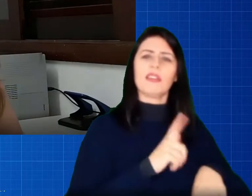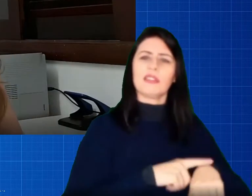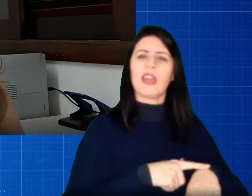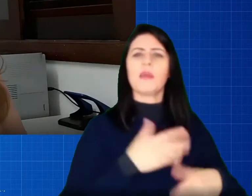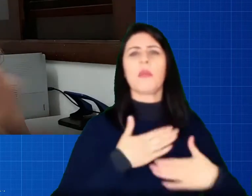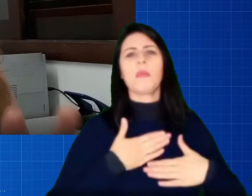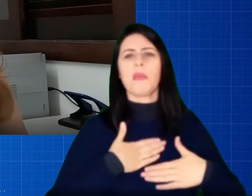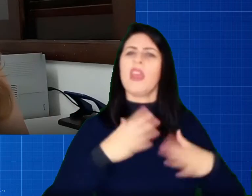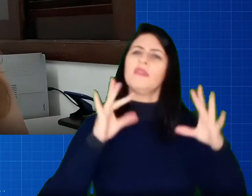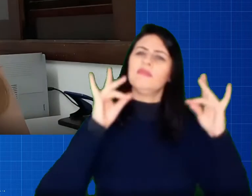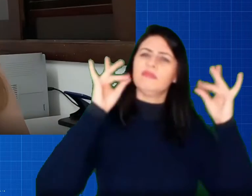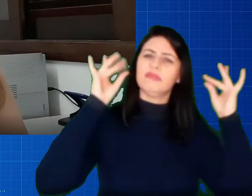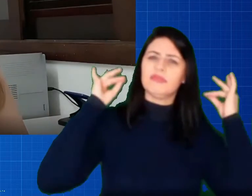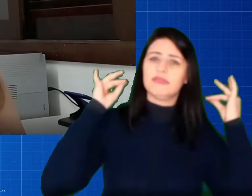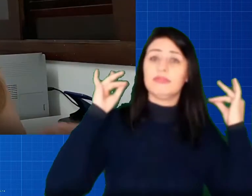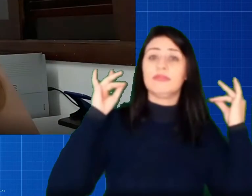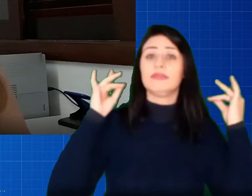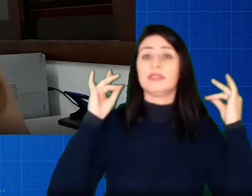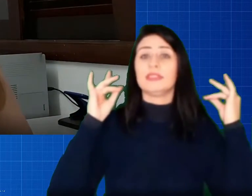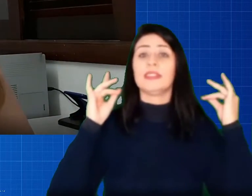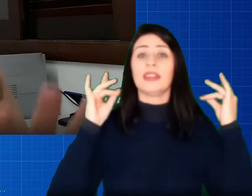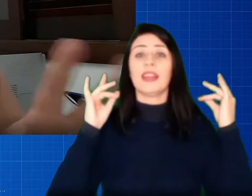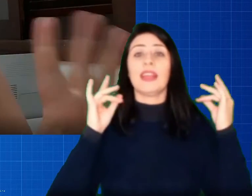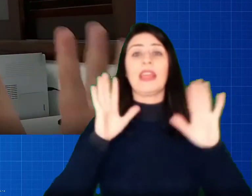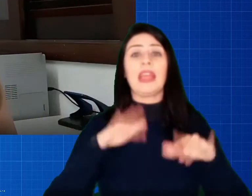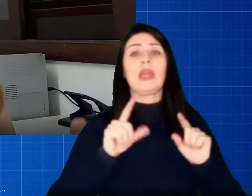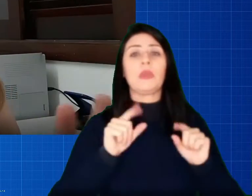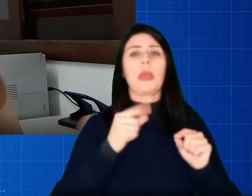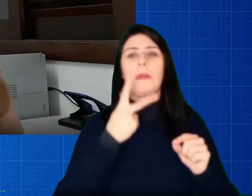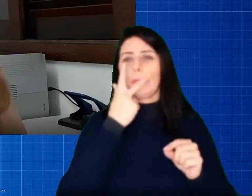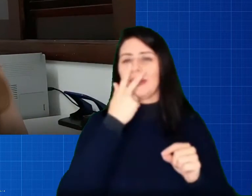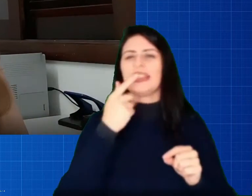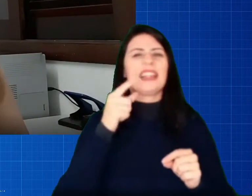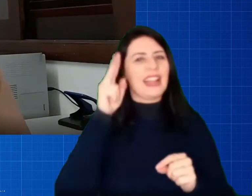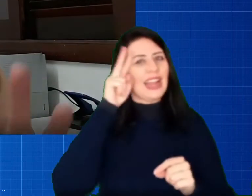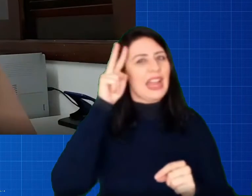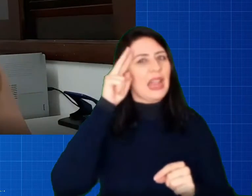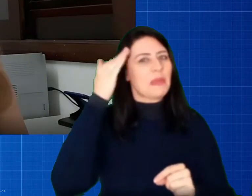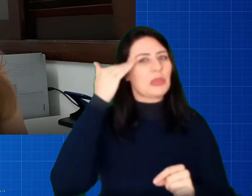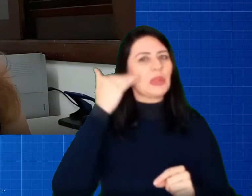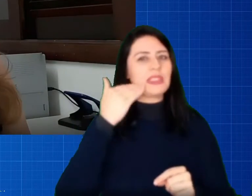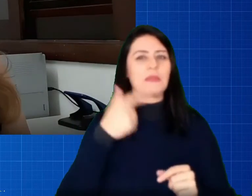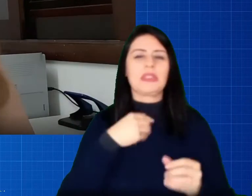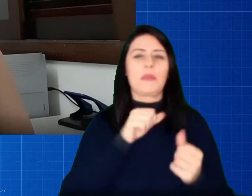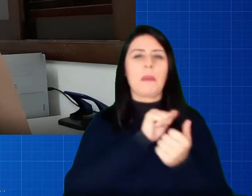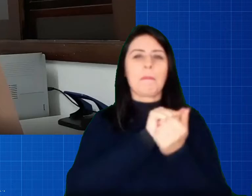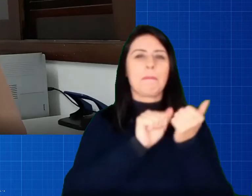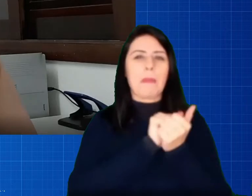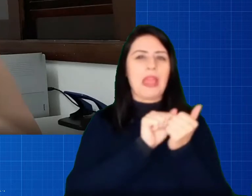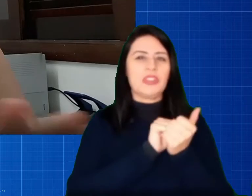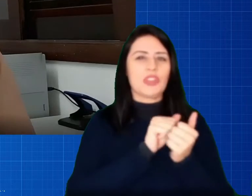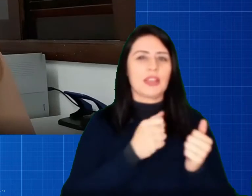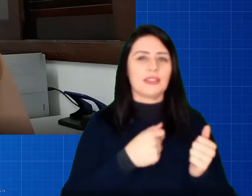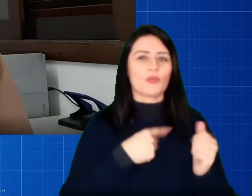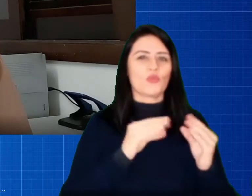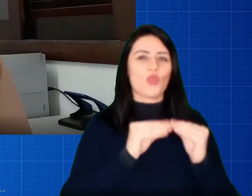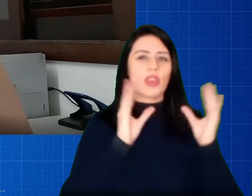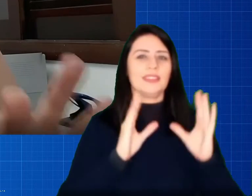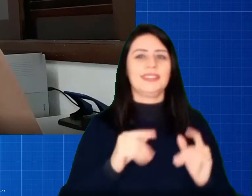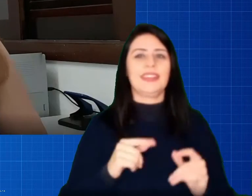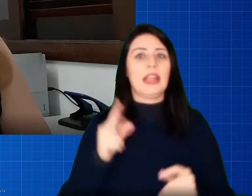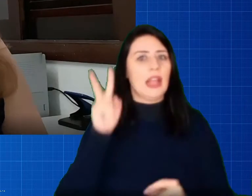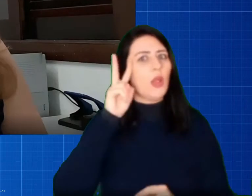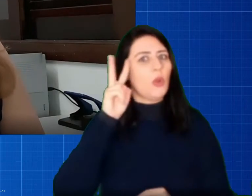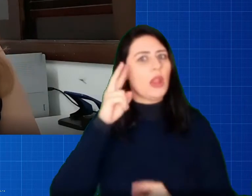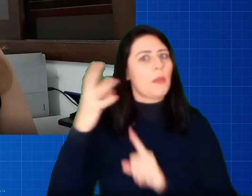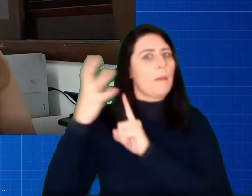meu tempo, que faz um bom tempo atrás, esse negócio se limitava ao beijo, assim, porque você tem que beijar. Você tem que beijar, porque você é a única das meninas que